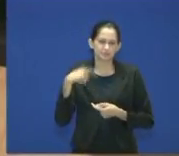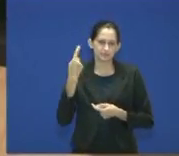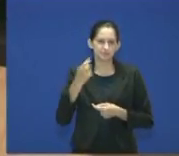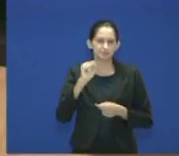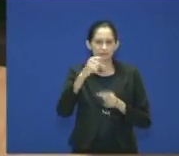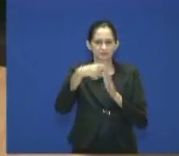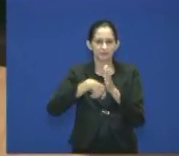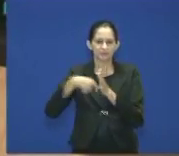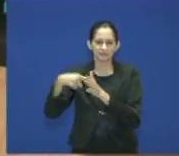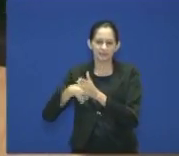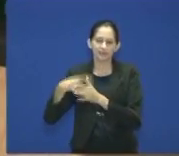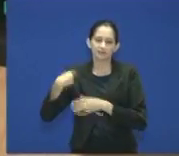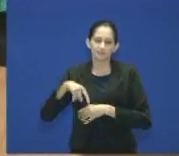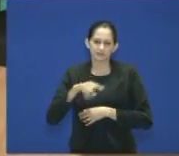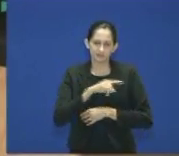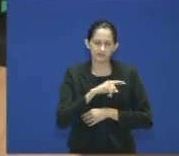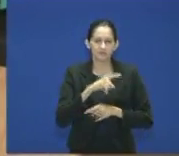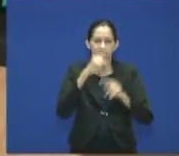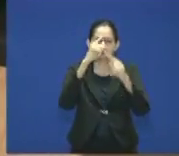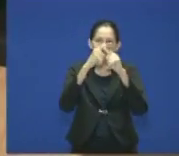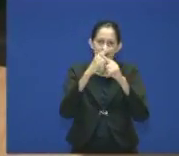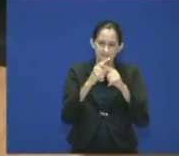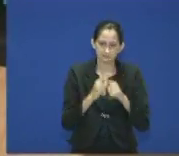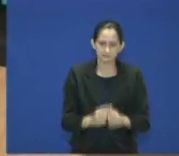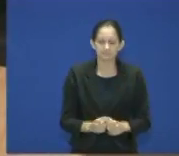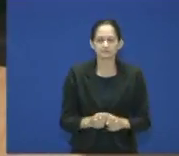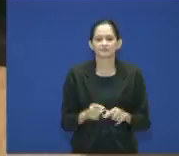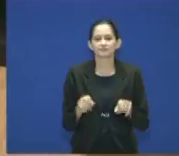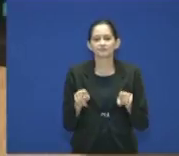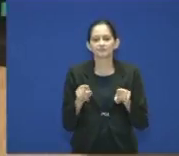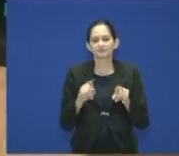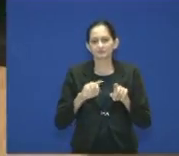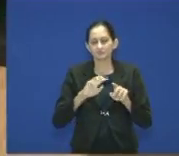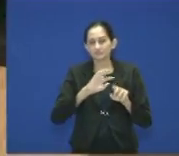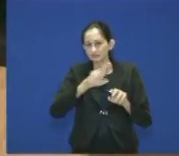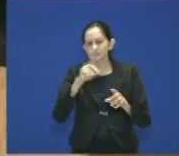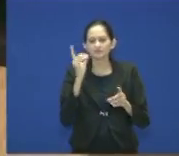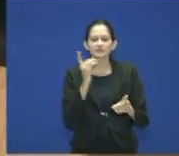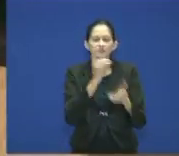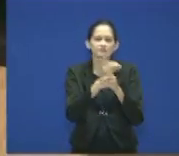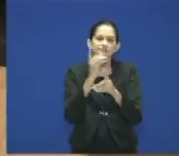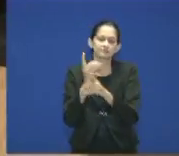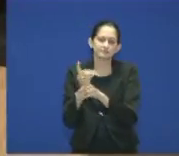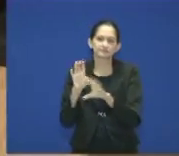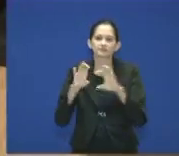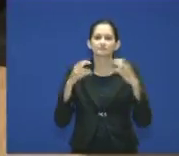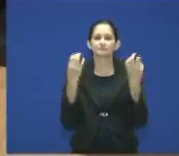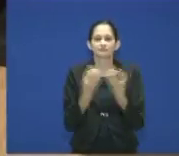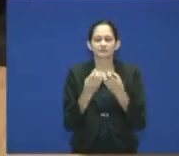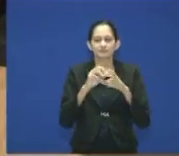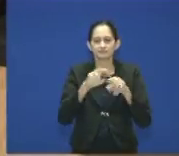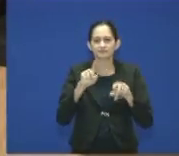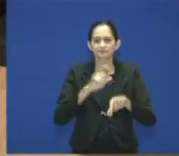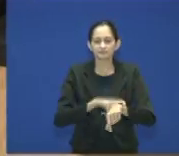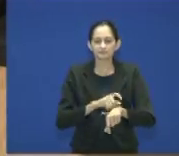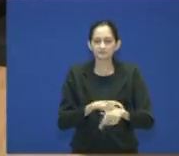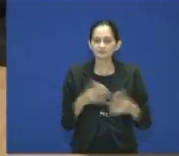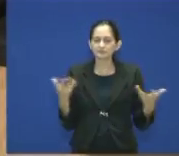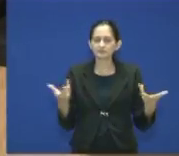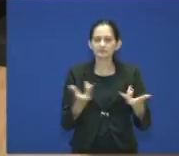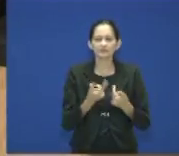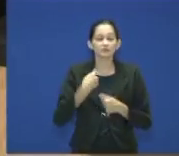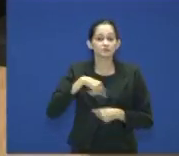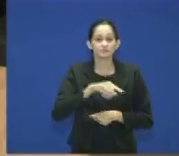as diversas edições do Inter-UFG, dos ENEFs, dos ERFs. Foram momentos inesquecíveis para